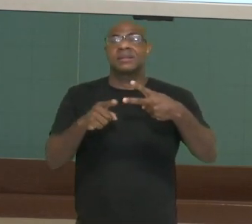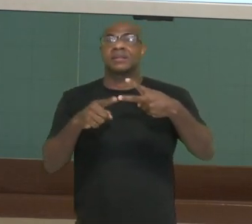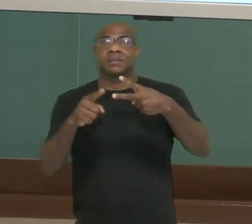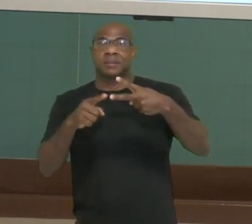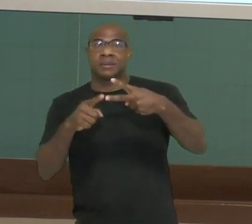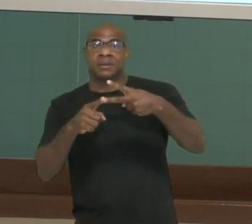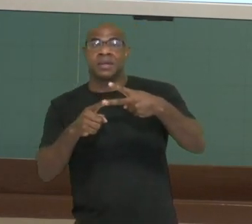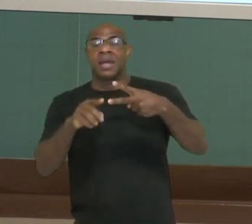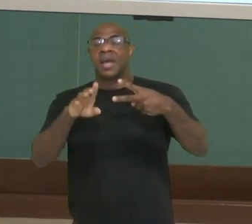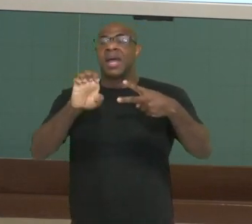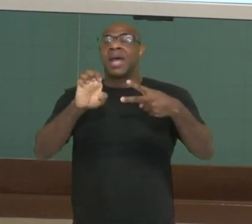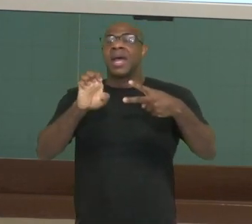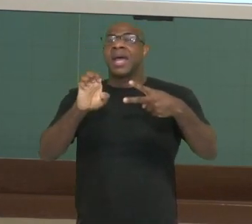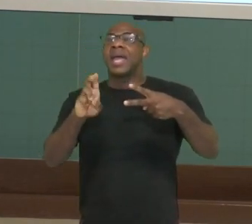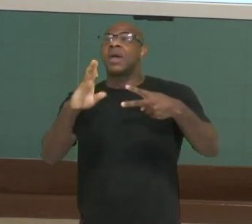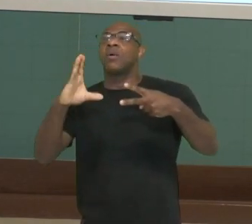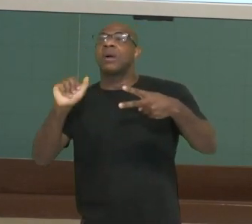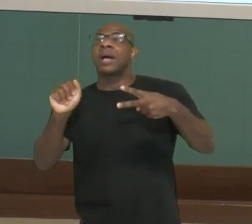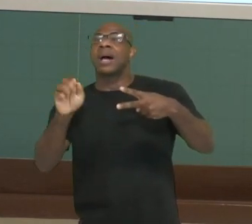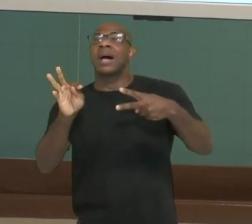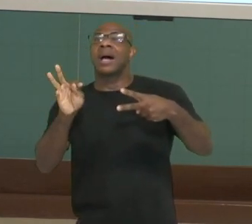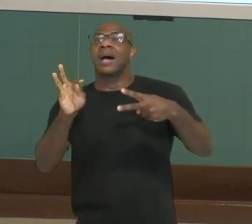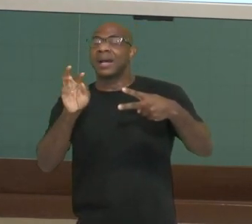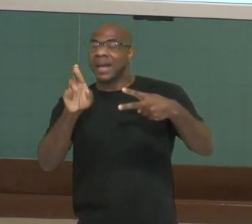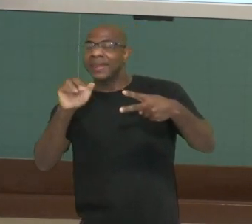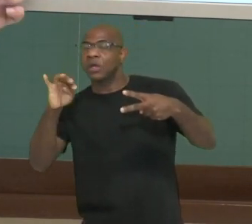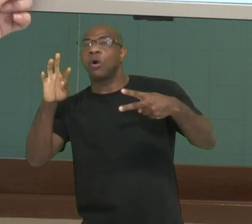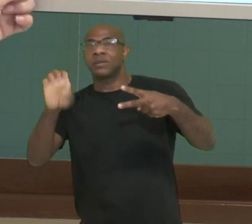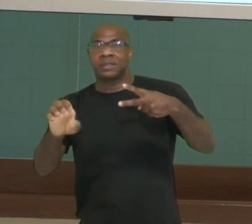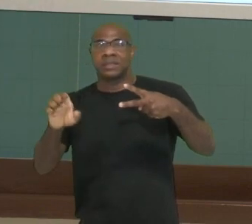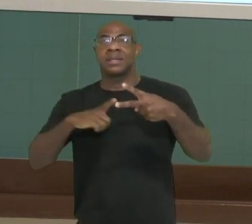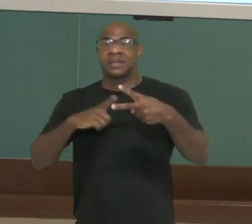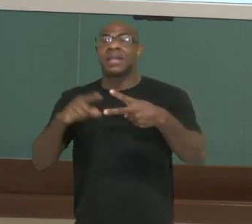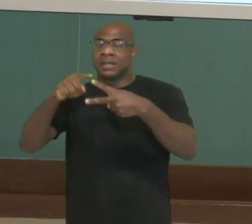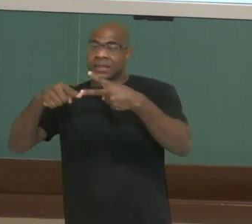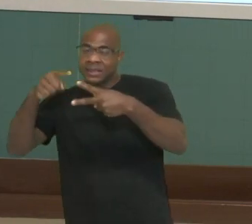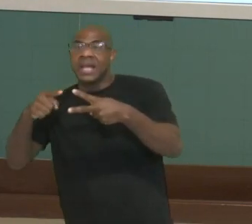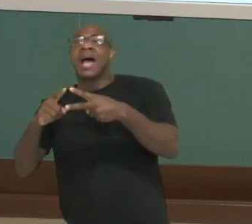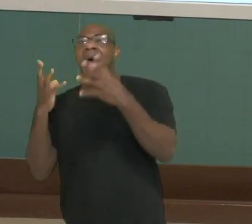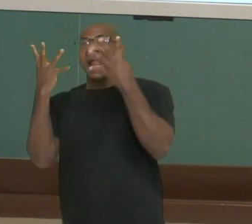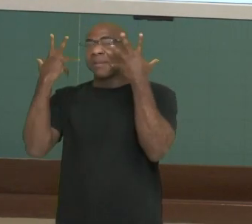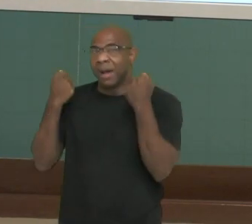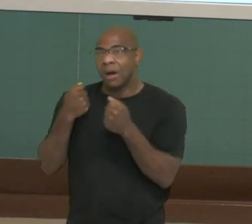células eucariontes, animal e vegetal.